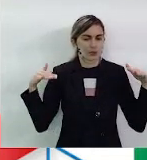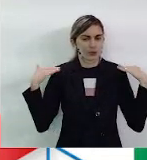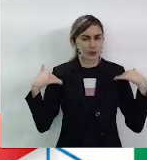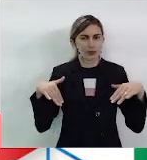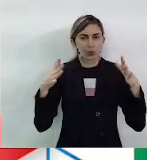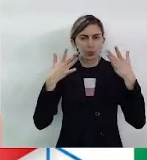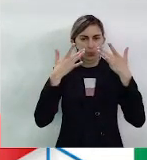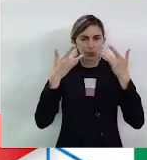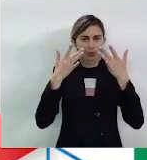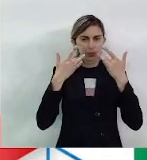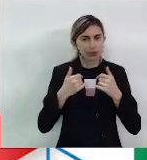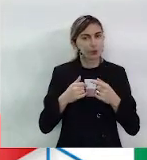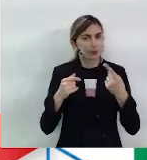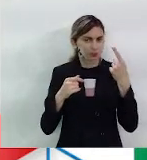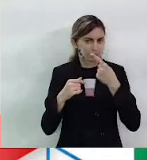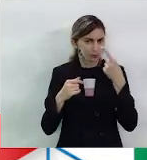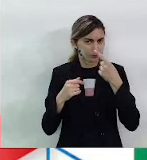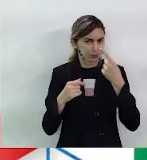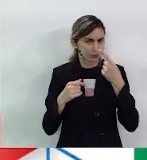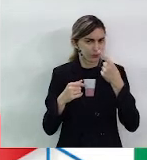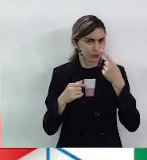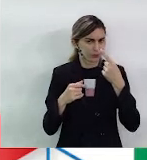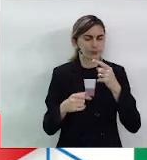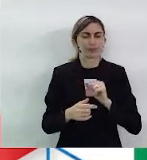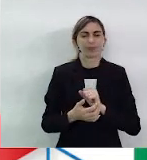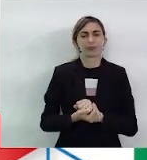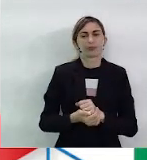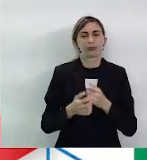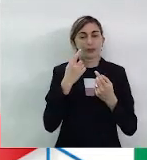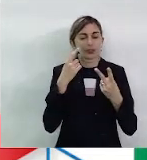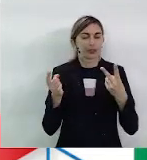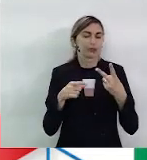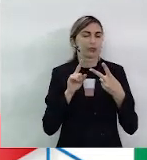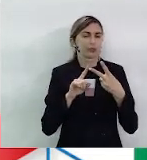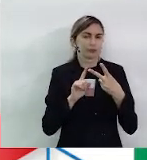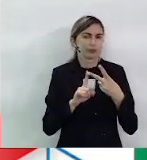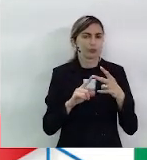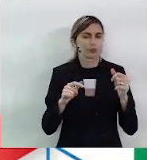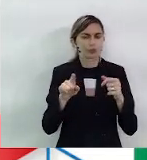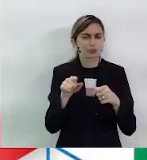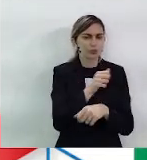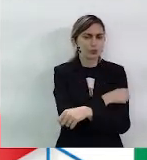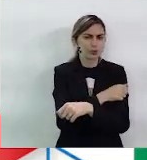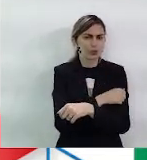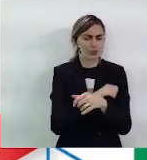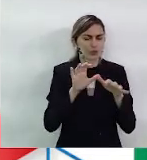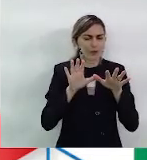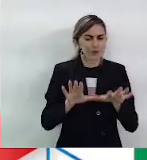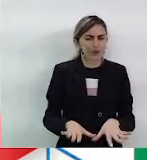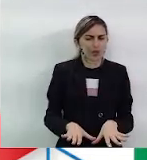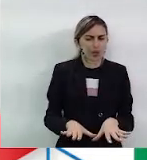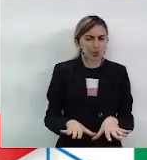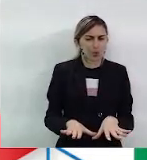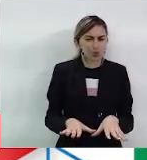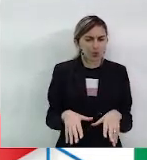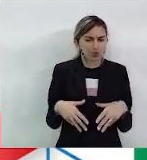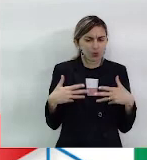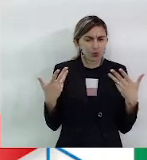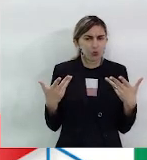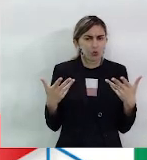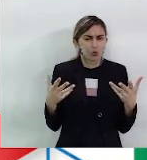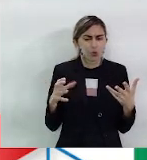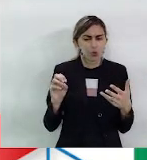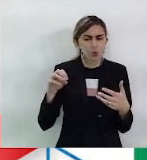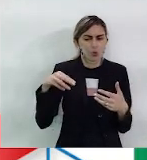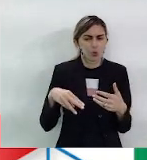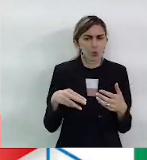museu. Essa é a nossa primeira frase, mas olha a segunda. Os alunos ficou entusiasmados com